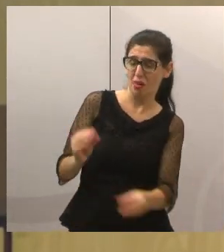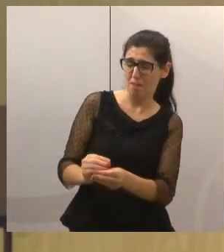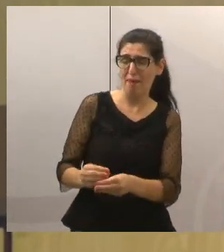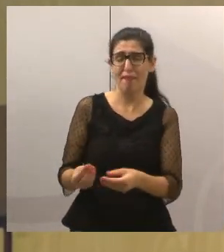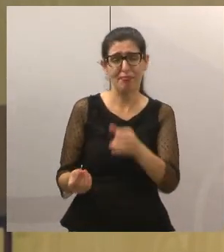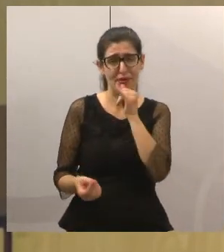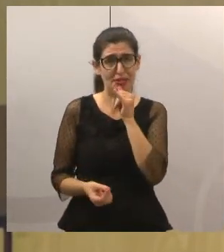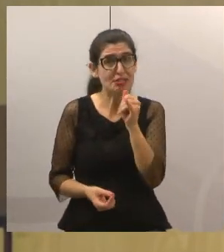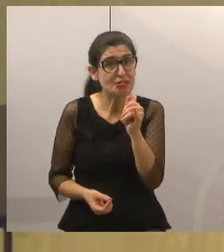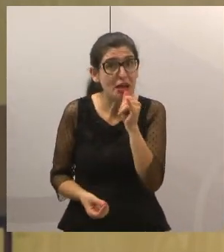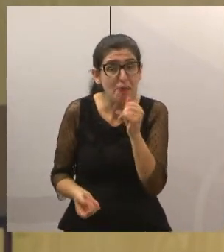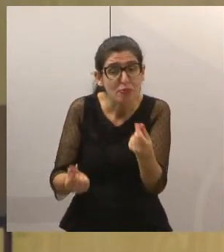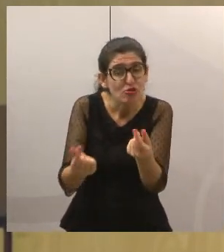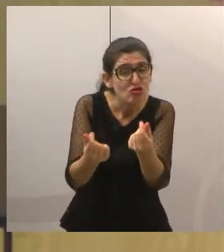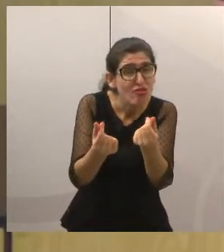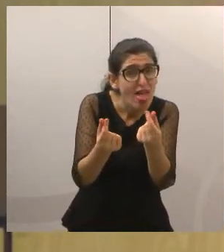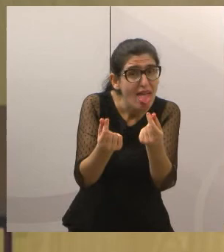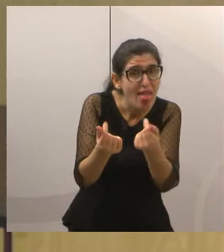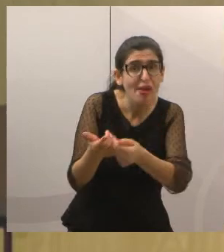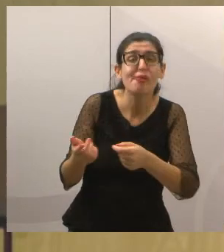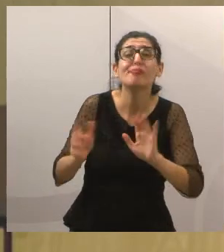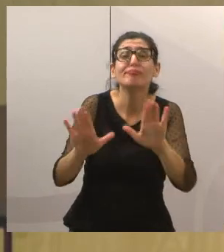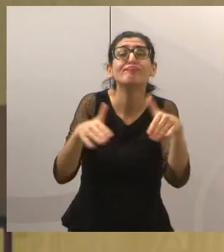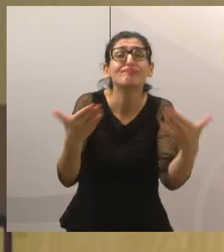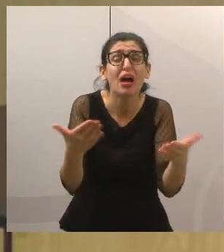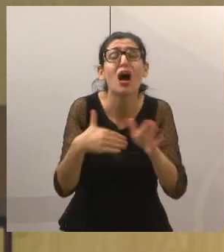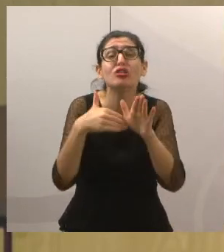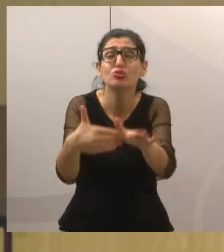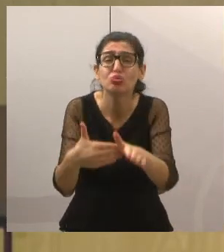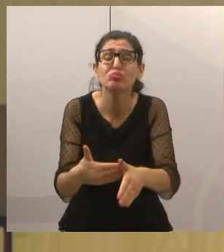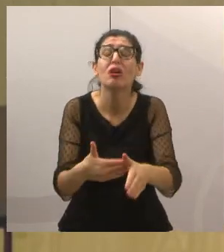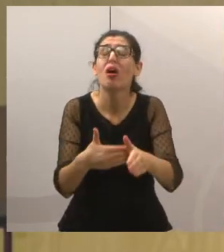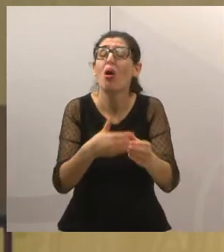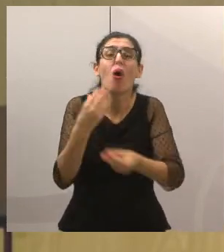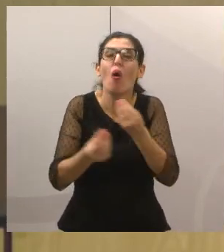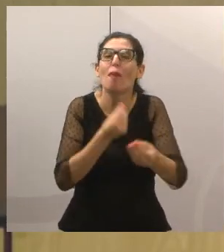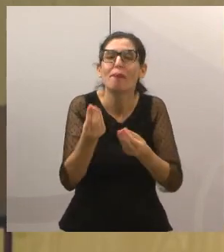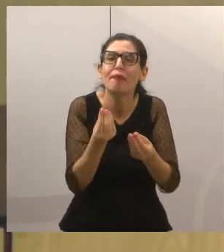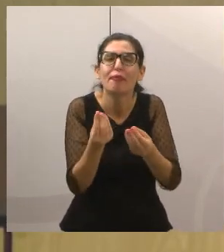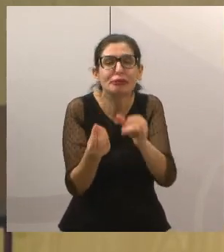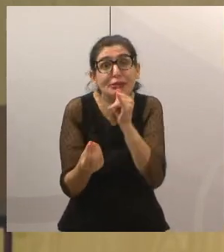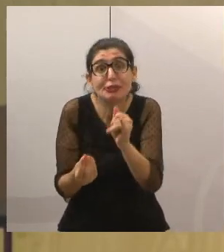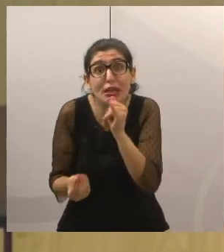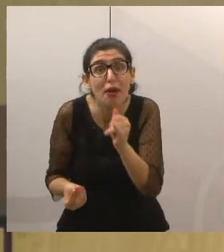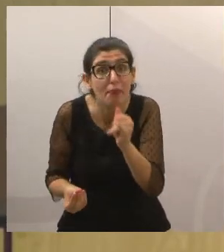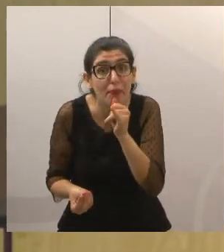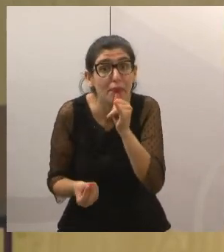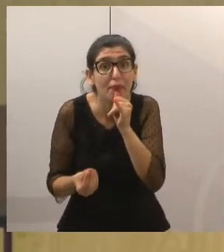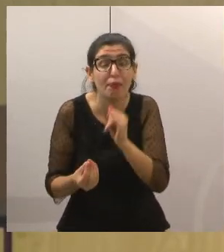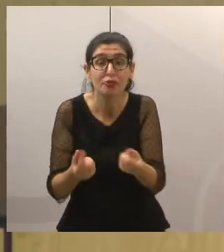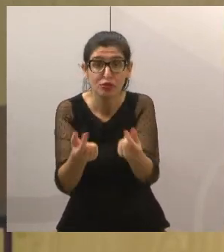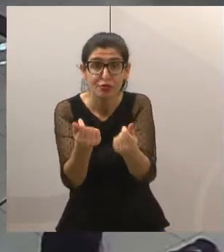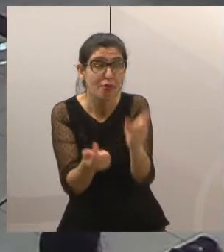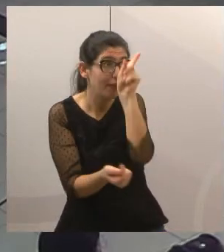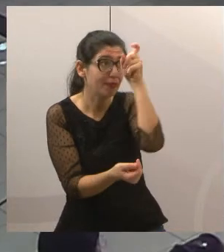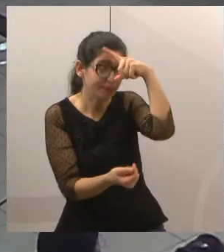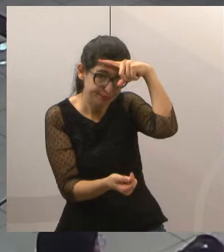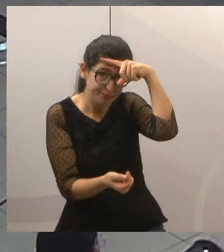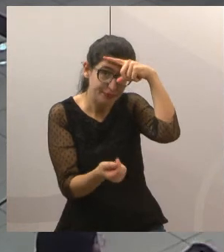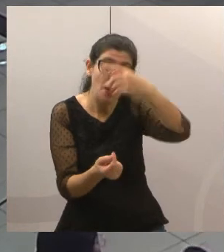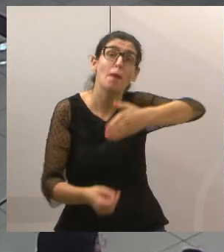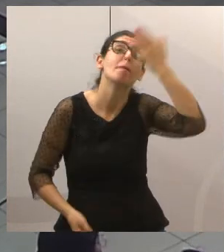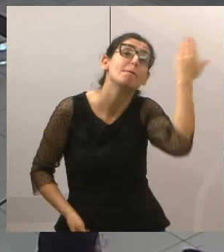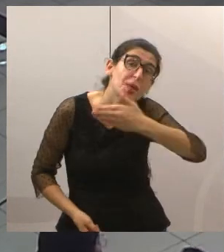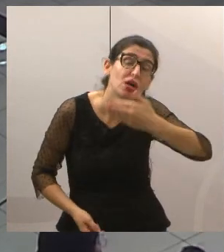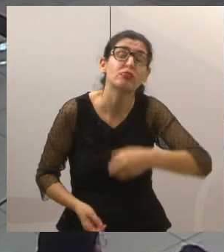ou já está sendo implantada, até para a gente fazer uma presença, né? Afinal de contas. Das academias, eu te asseguro que nenhuma foi feita